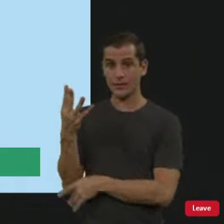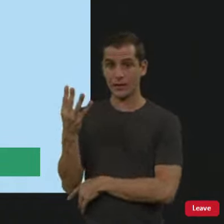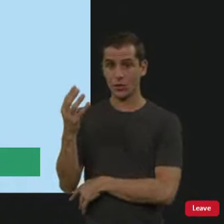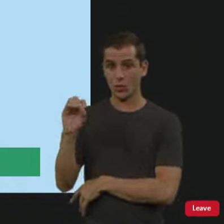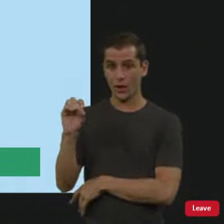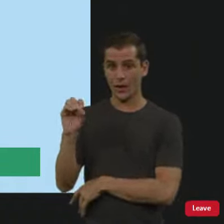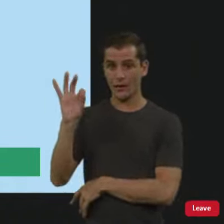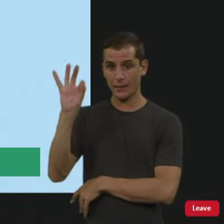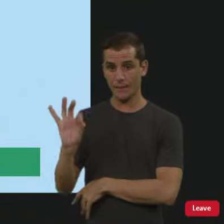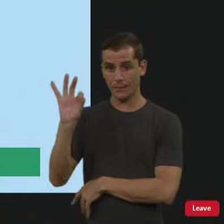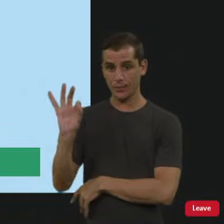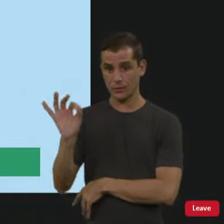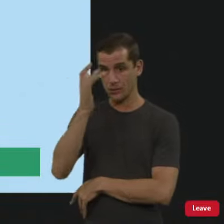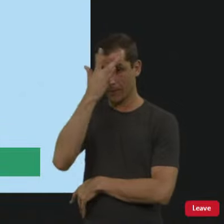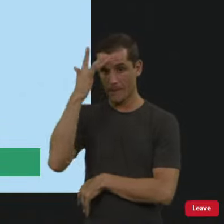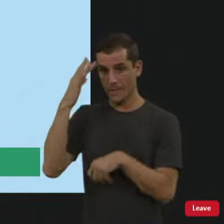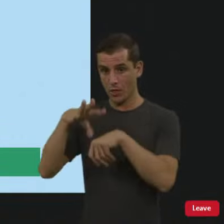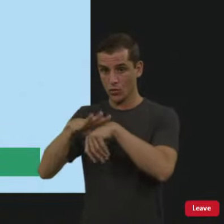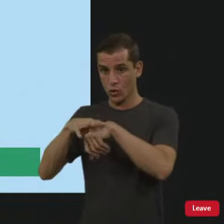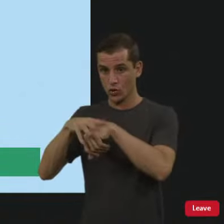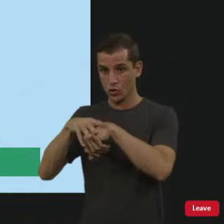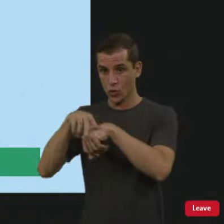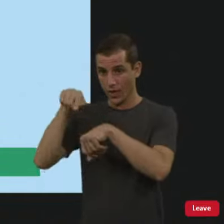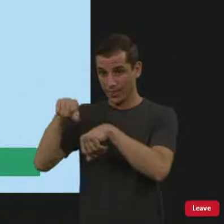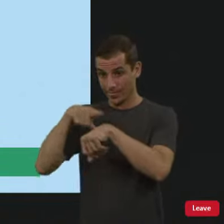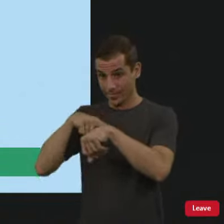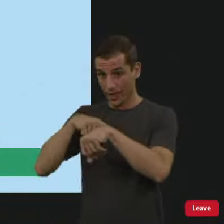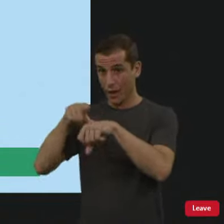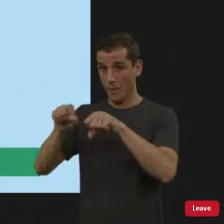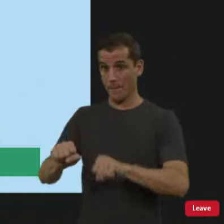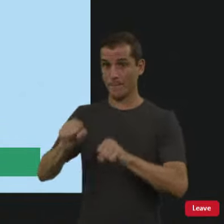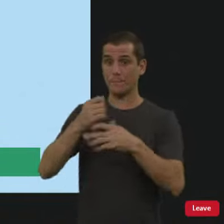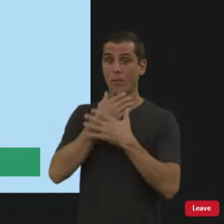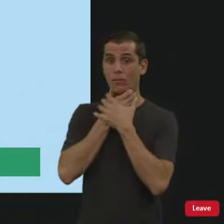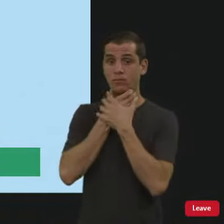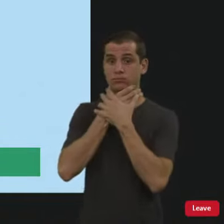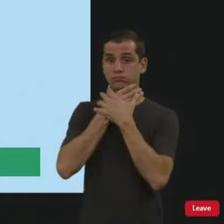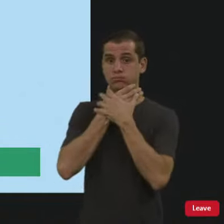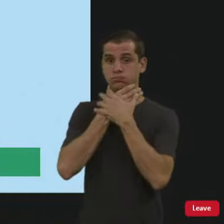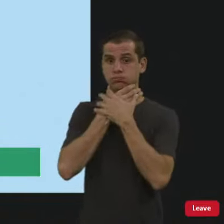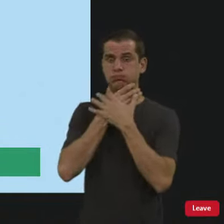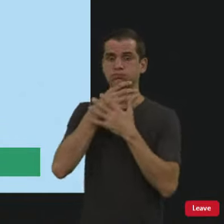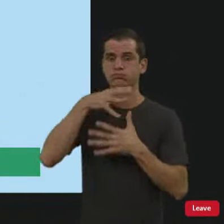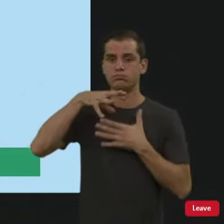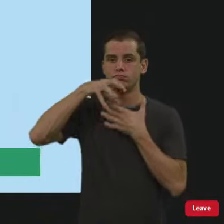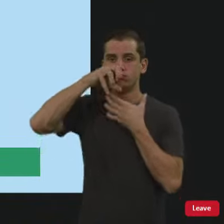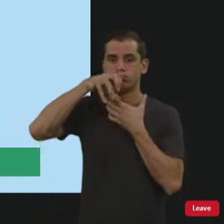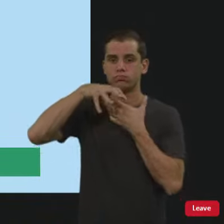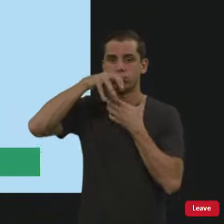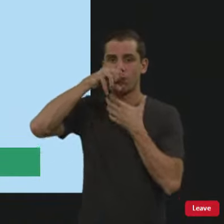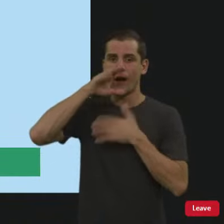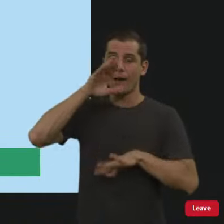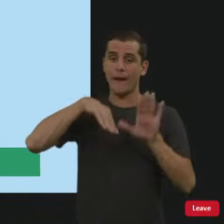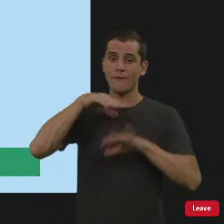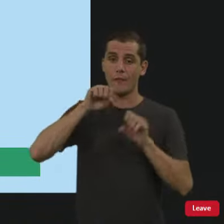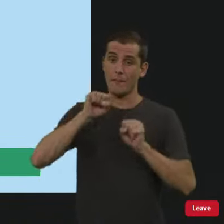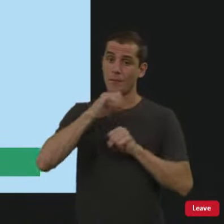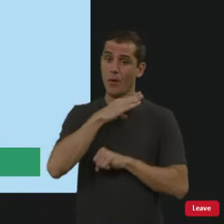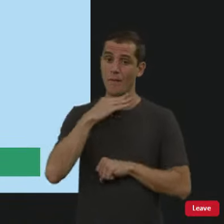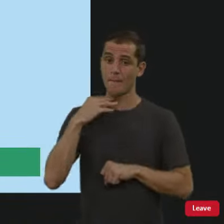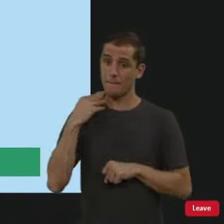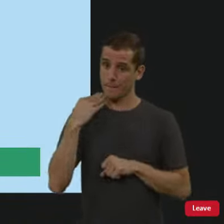enorme de ter a asfixia e, às vezes, ir a óbito por isso. Nós tivemos, o ano passado,